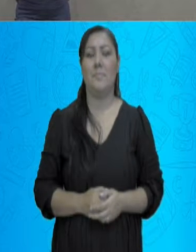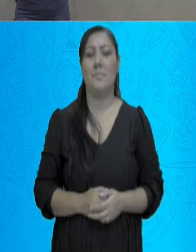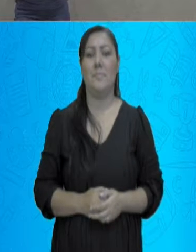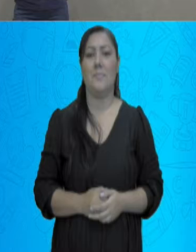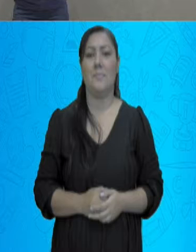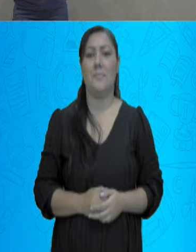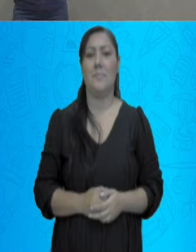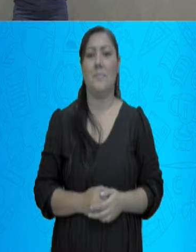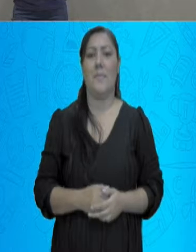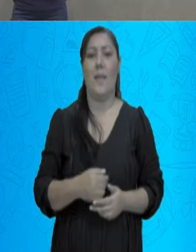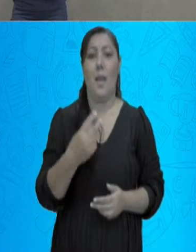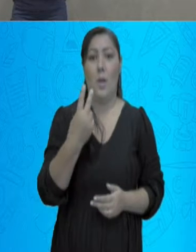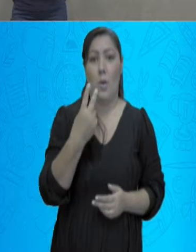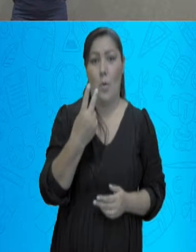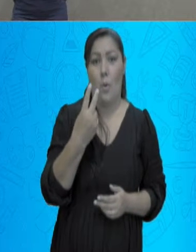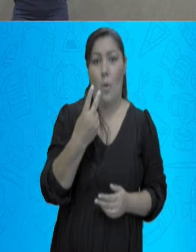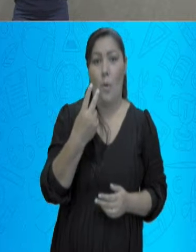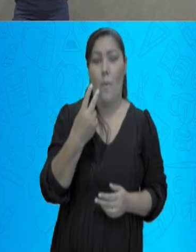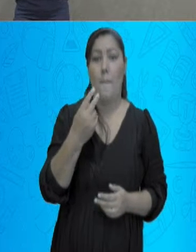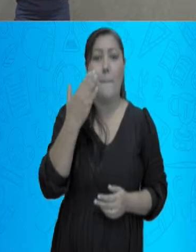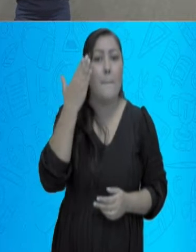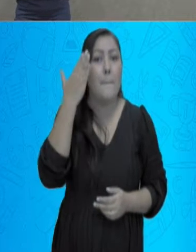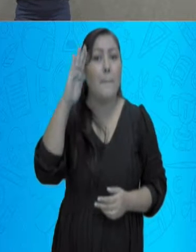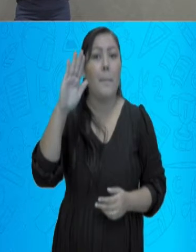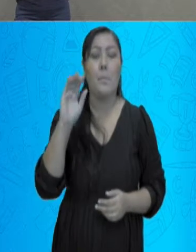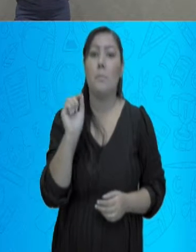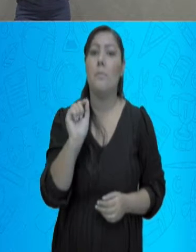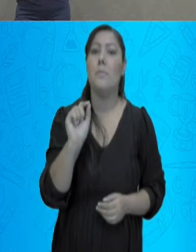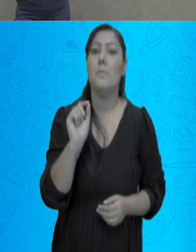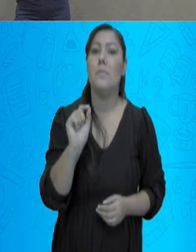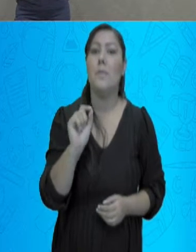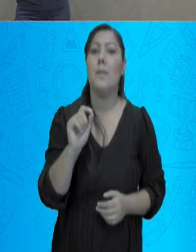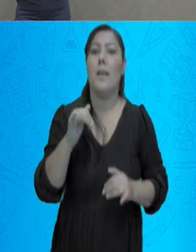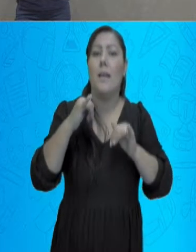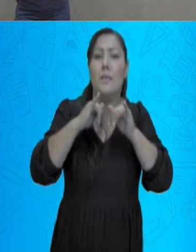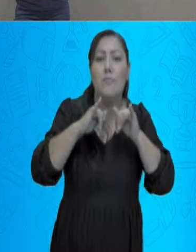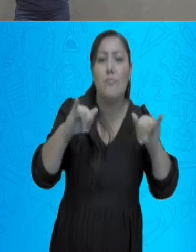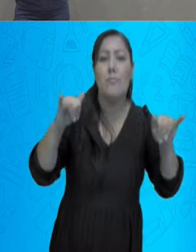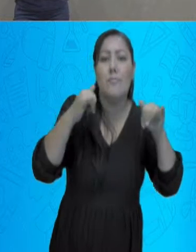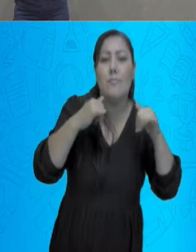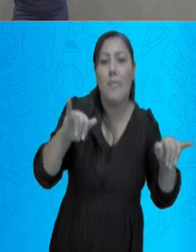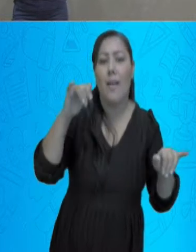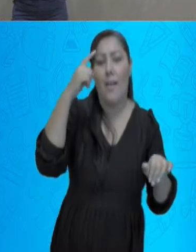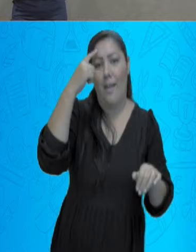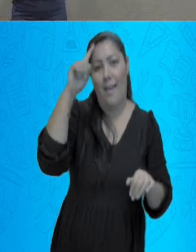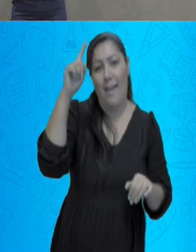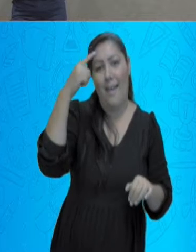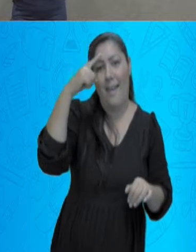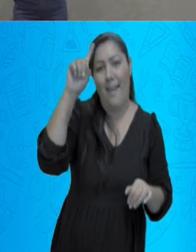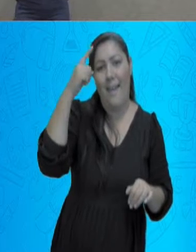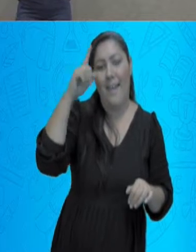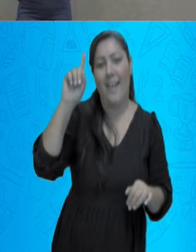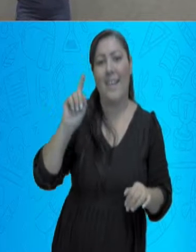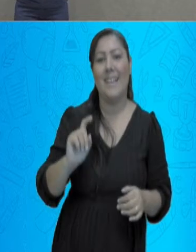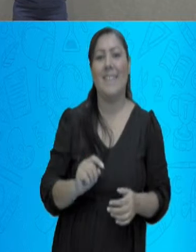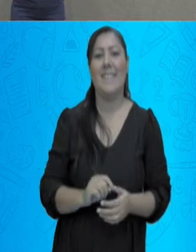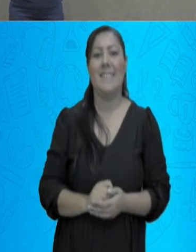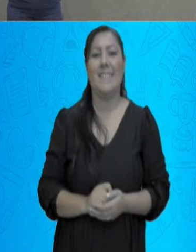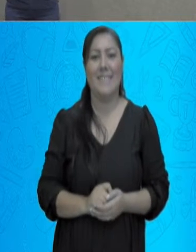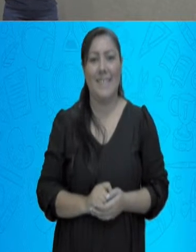funções são transmitir a mensagem e é a função apelativa. O que